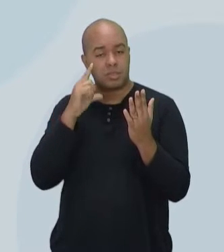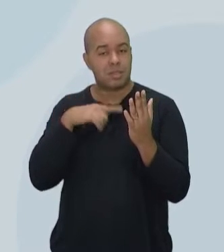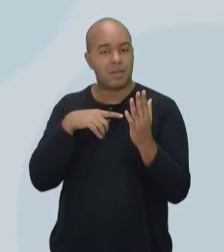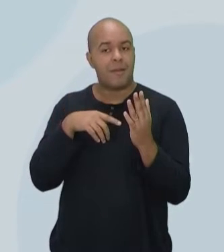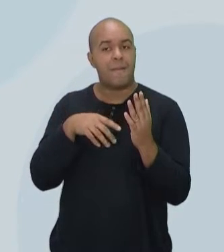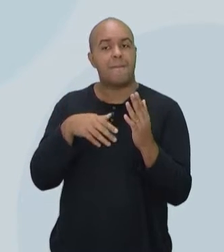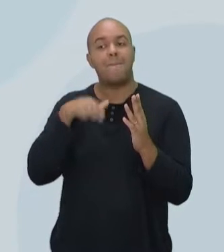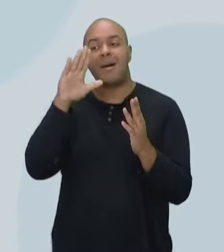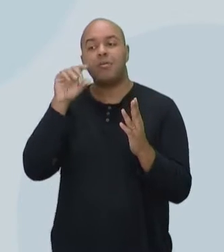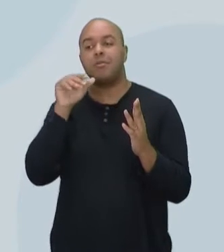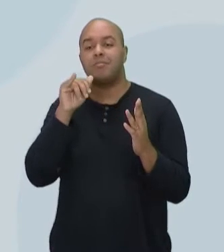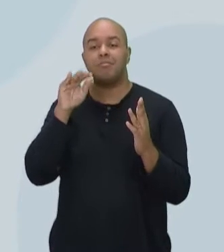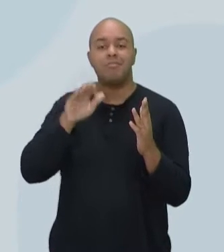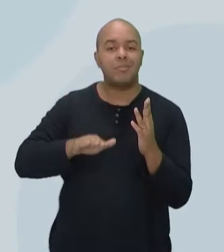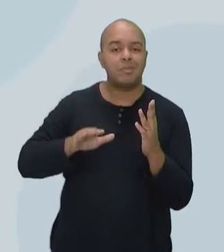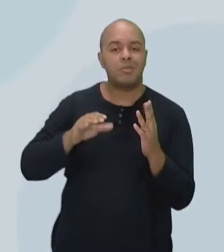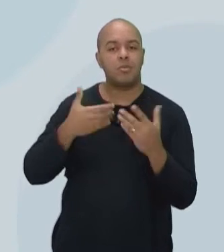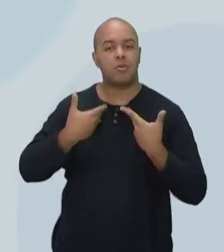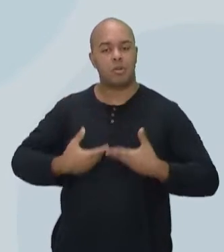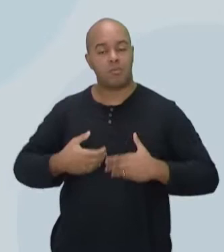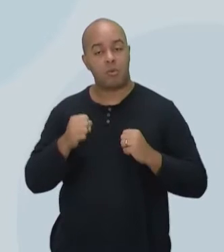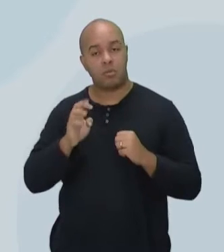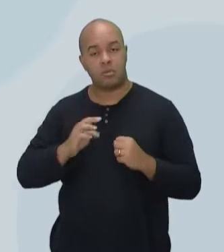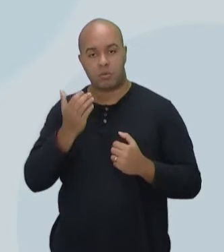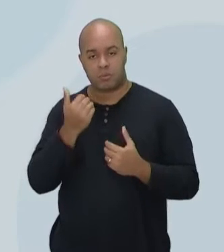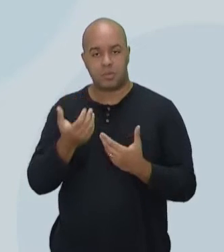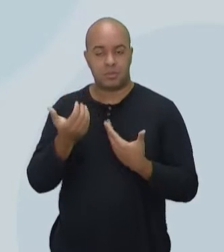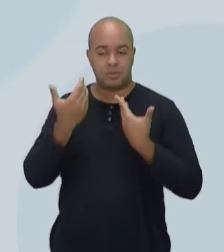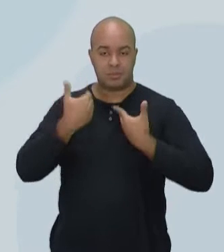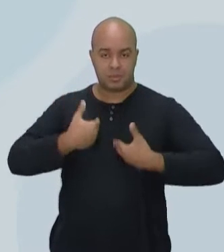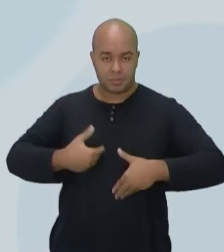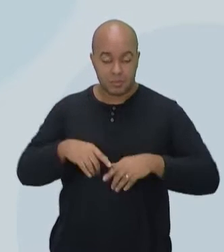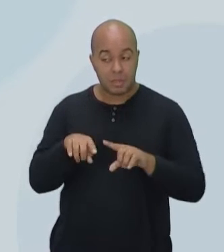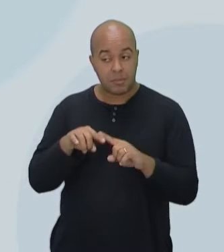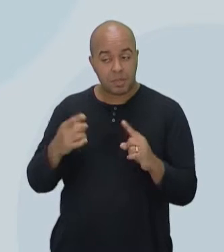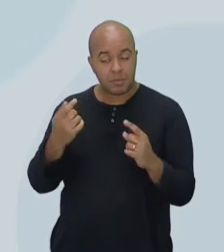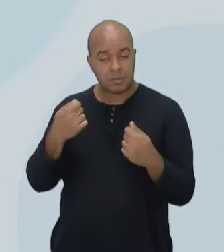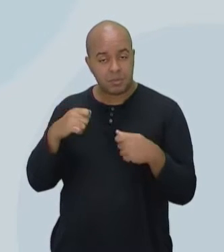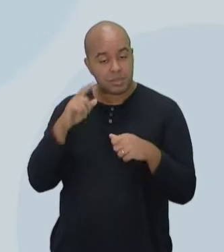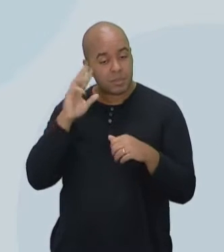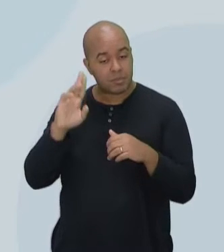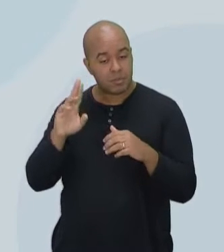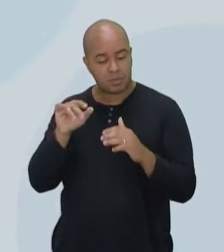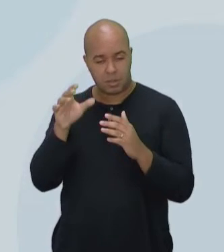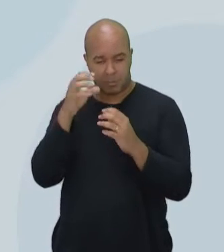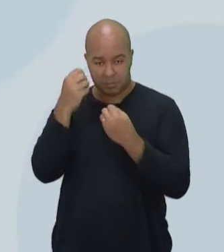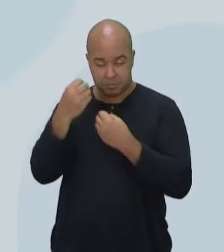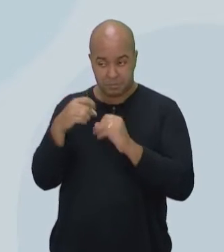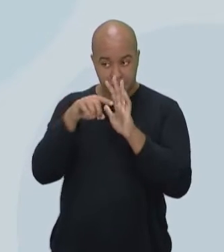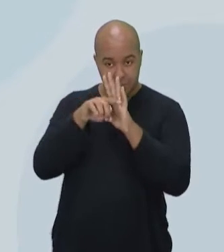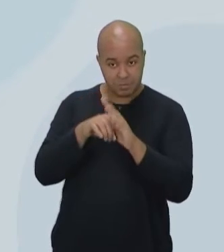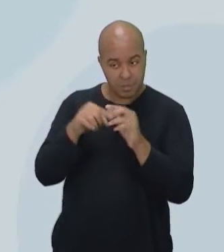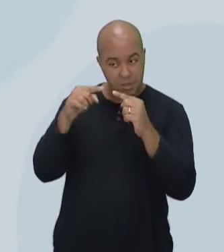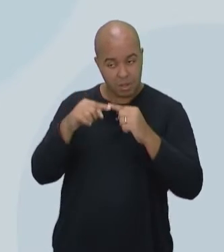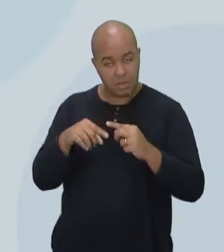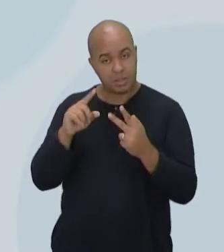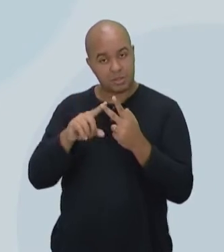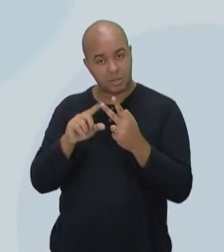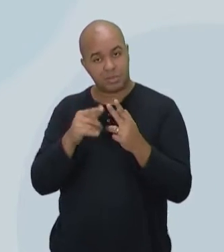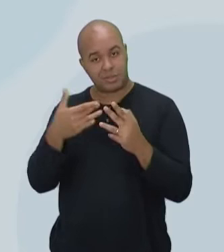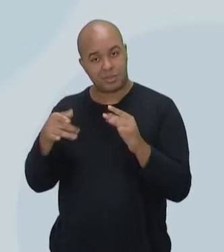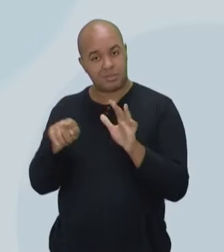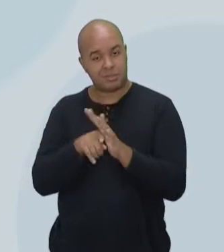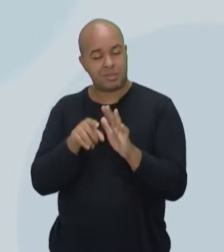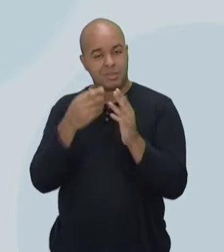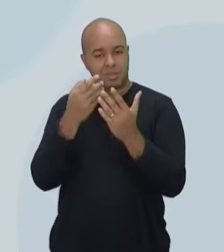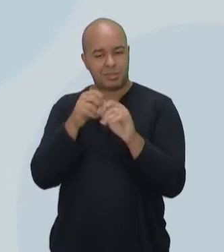mínima tolerada pelo nosso organismo. Então, mais um dado vai ser coletado nessa segunda fase da